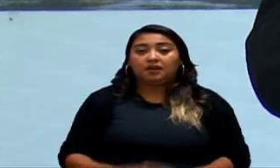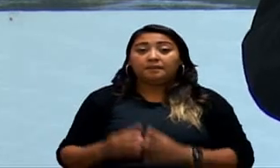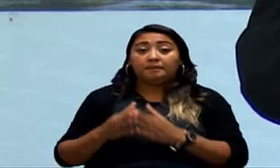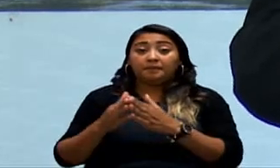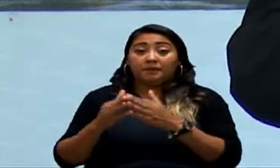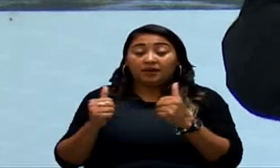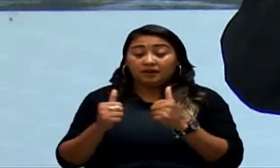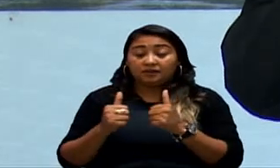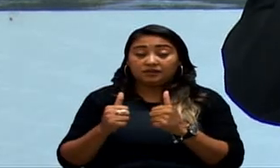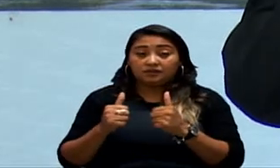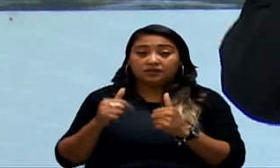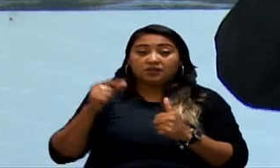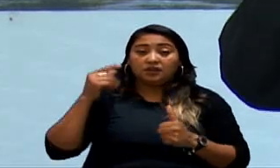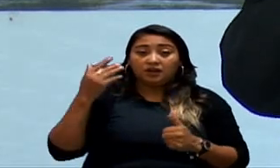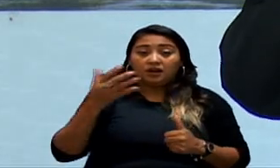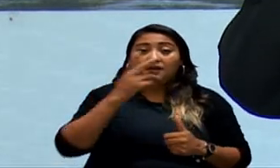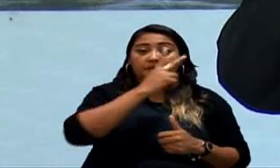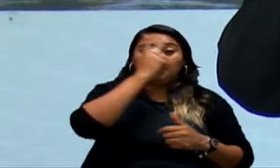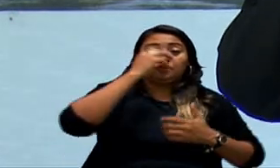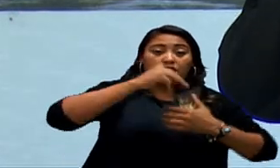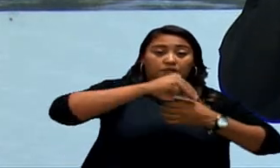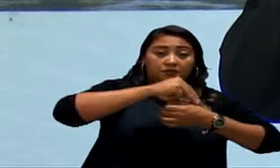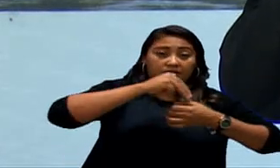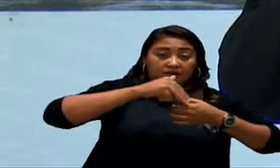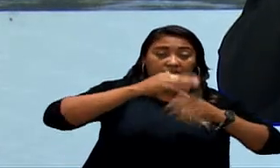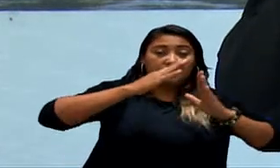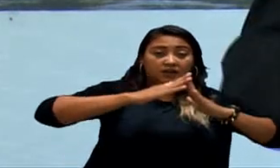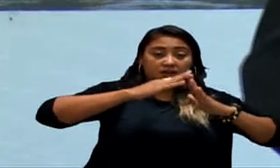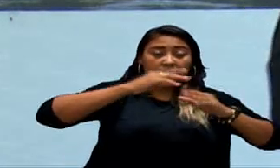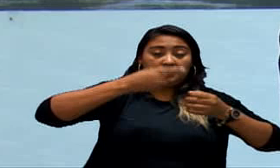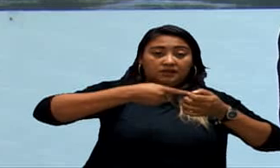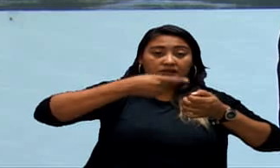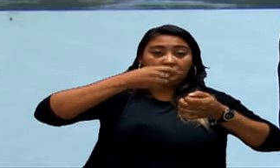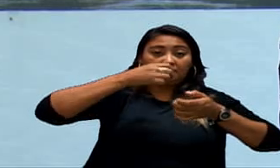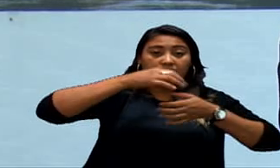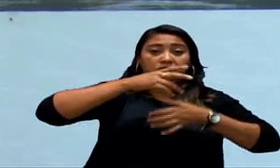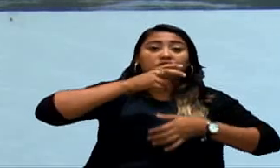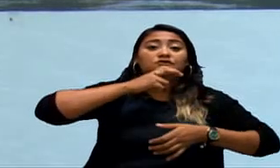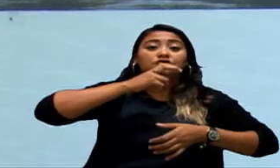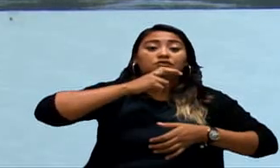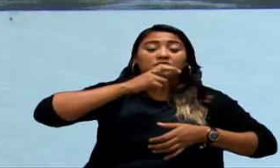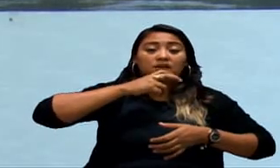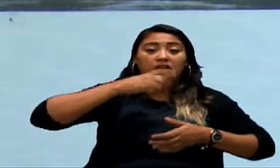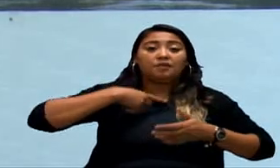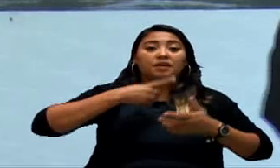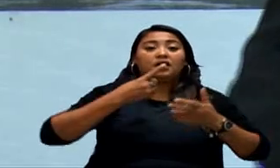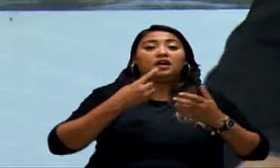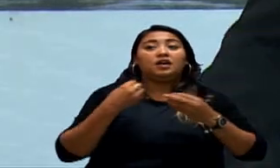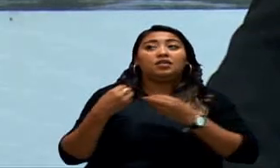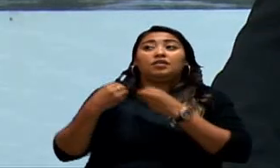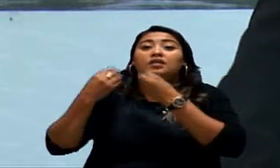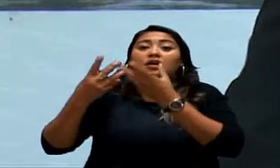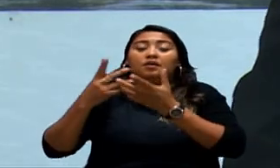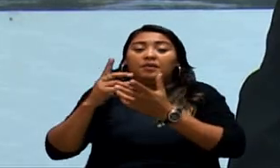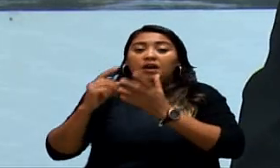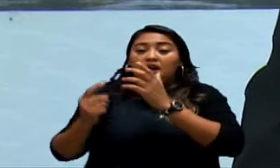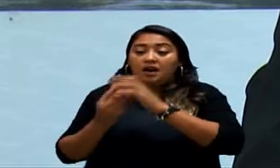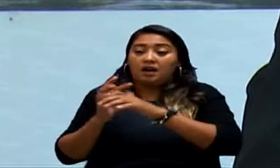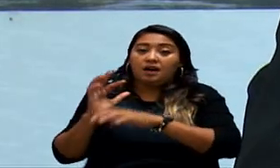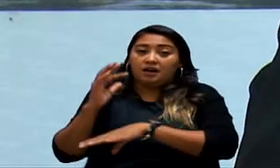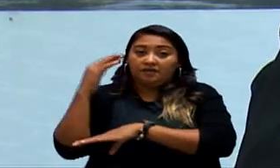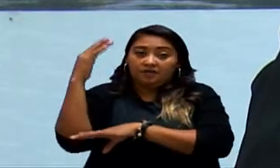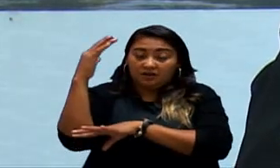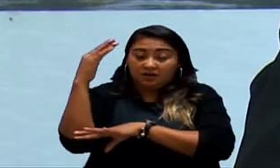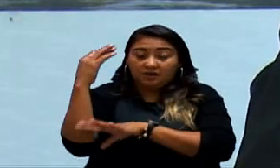que o município, o cidadão, ele doe uma árvore, plante uma árvore e doe. O projeto do